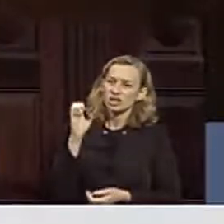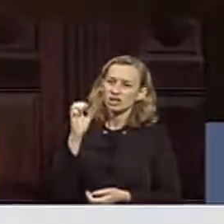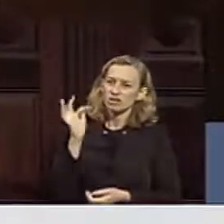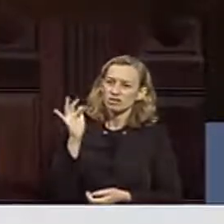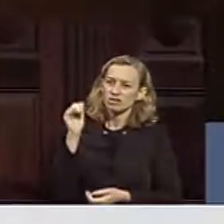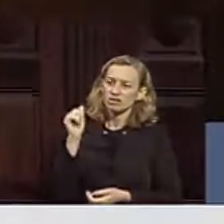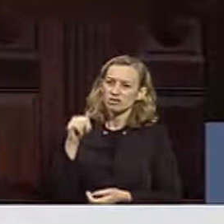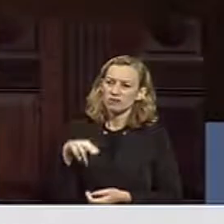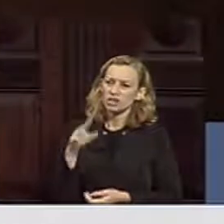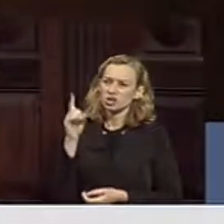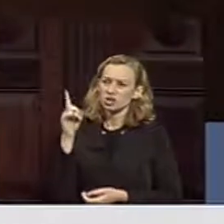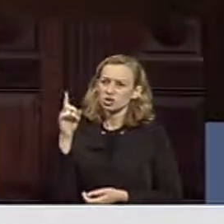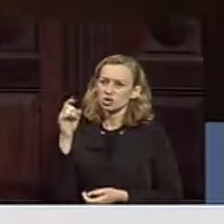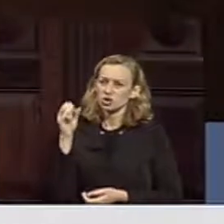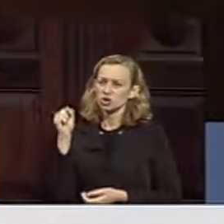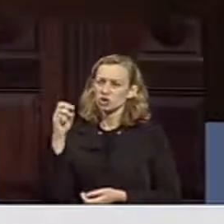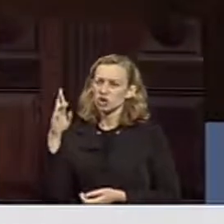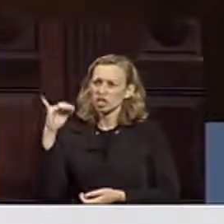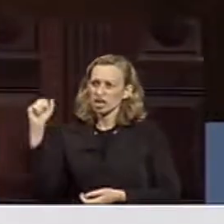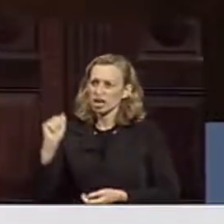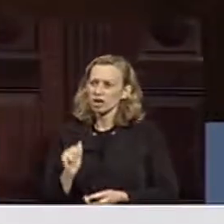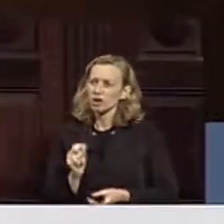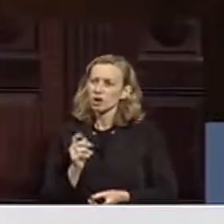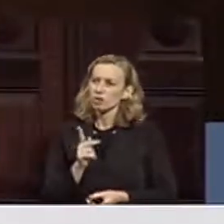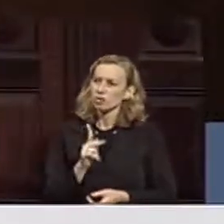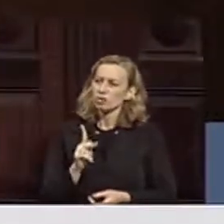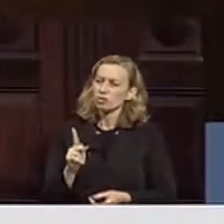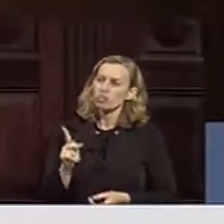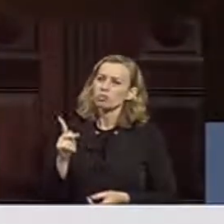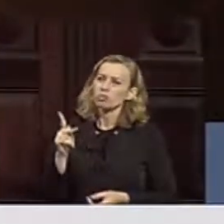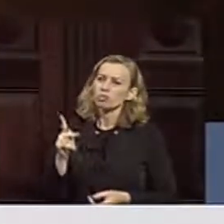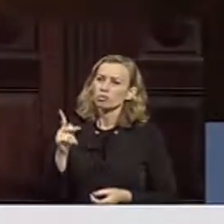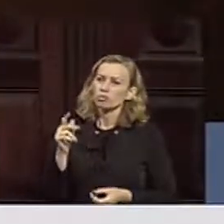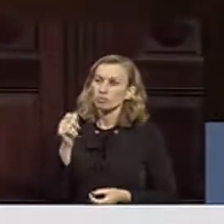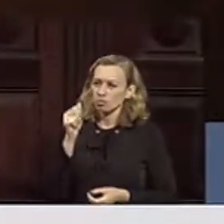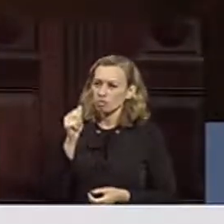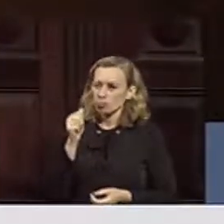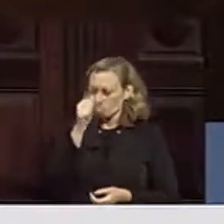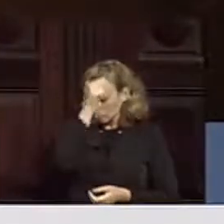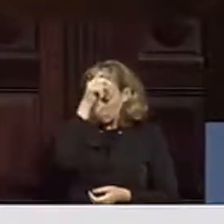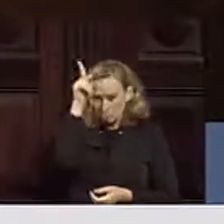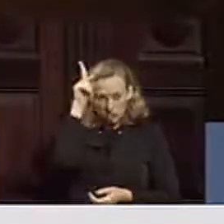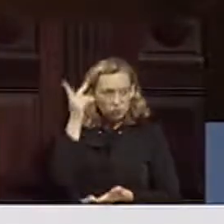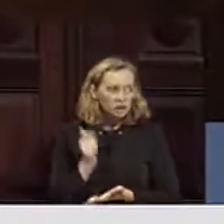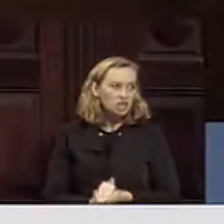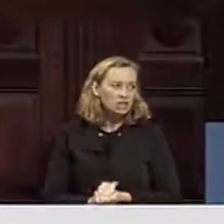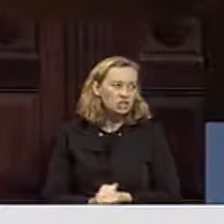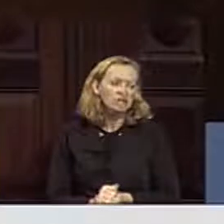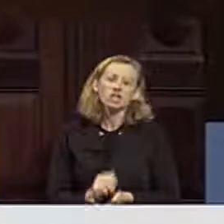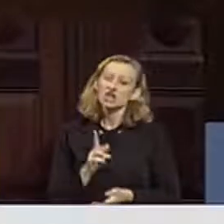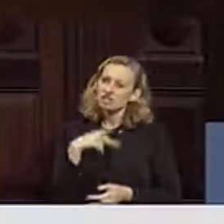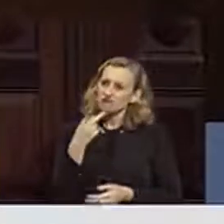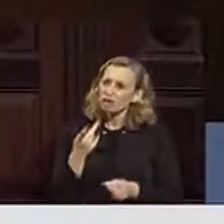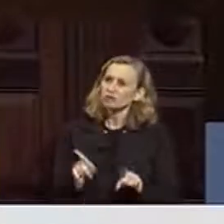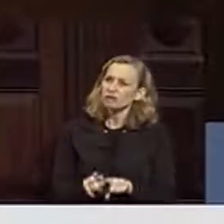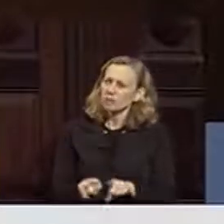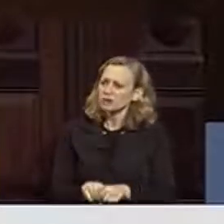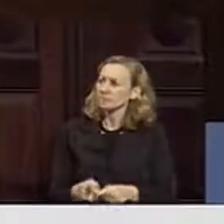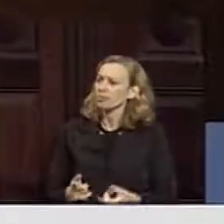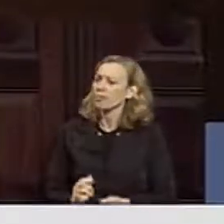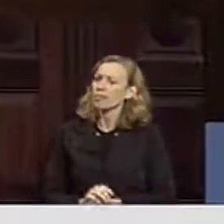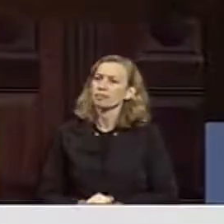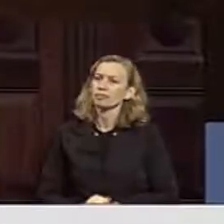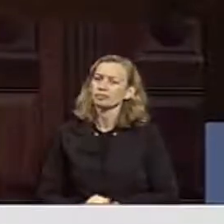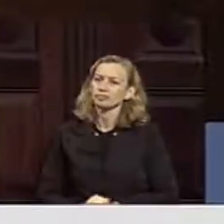das famílias e dos profissionais de educação para que esse quadro seja revertido, mas ressalto